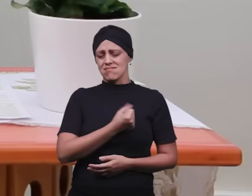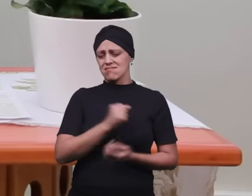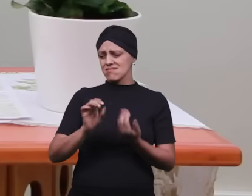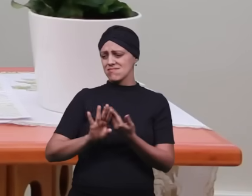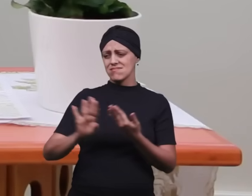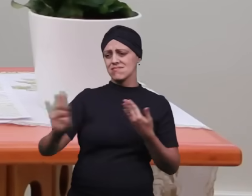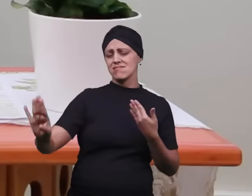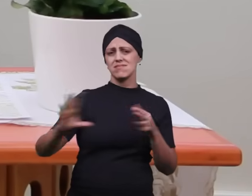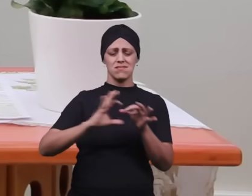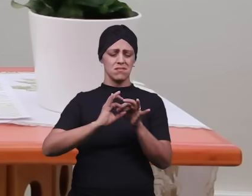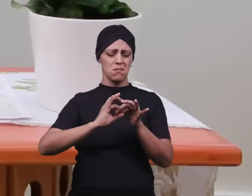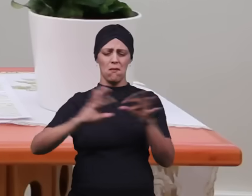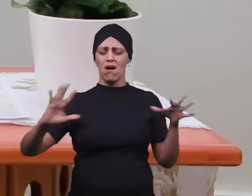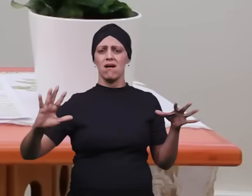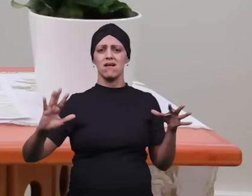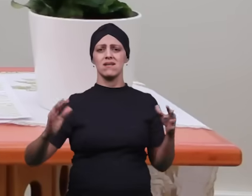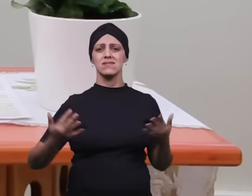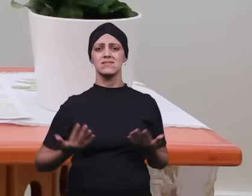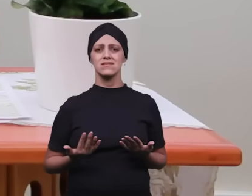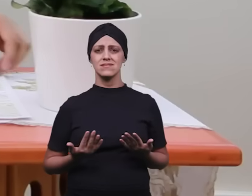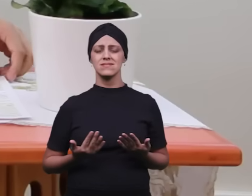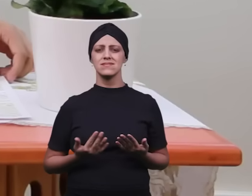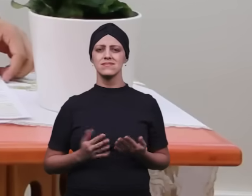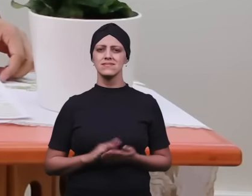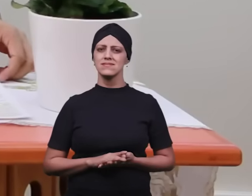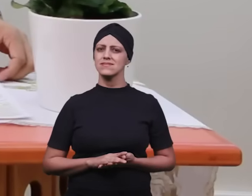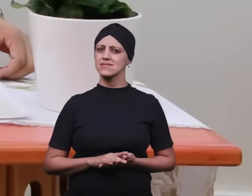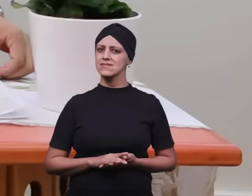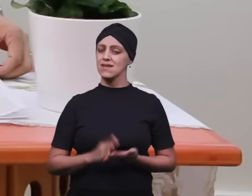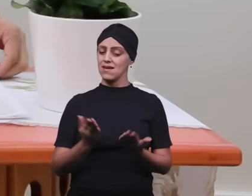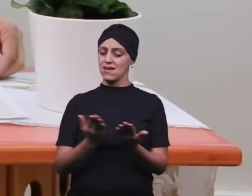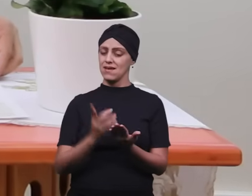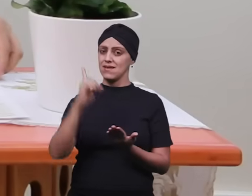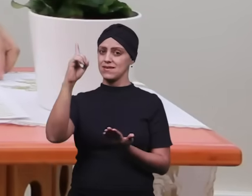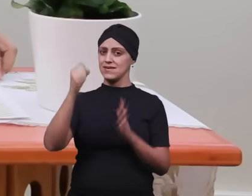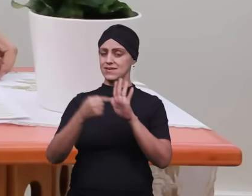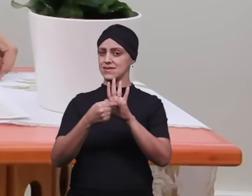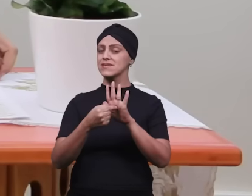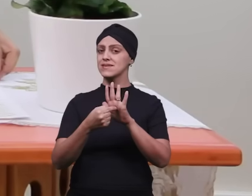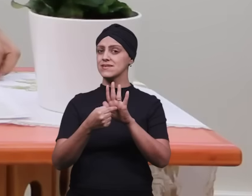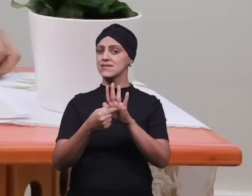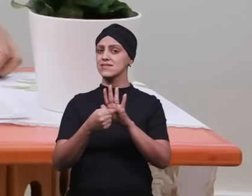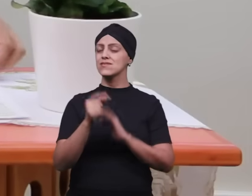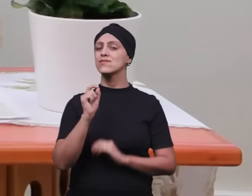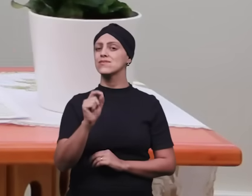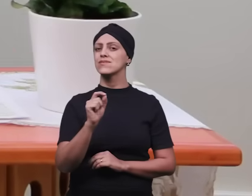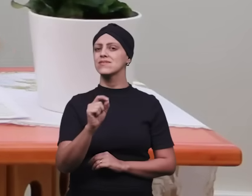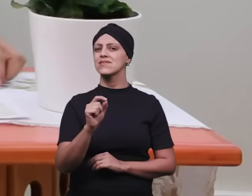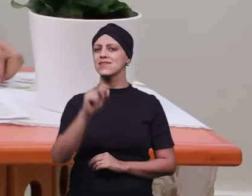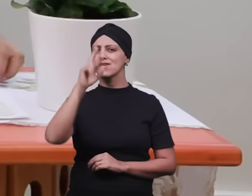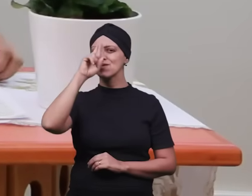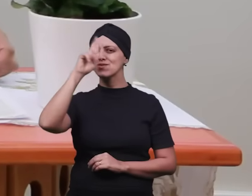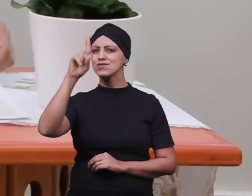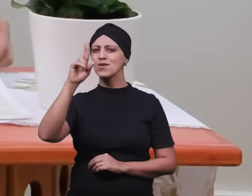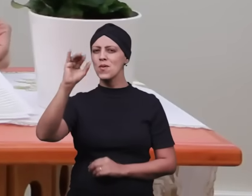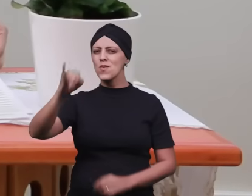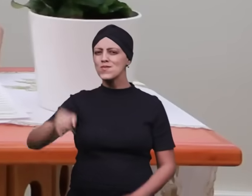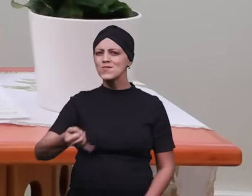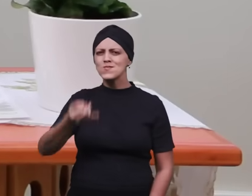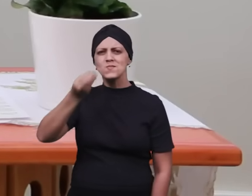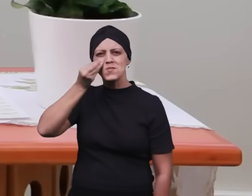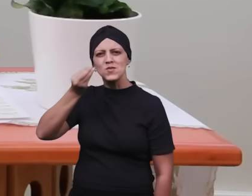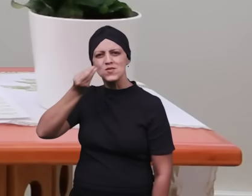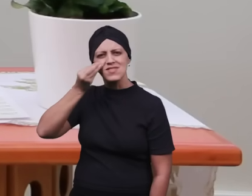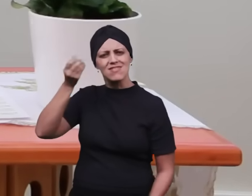da comunhão da igreja. Mas a palavra, meus amados, ela diz assim que o Senhor nos dá uma